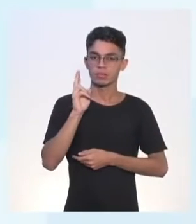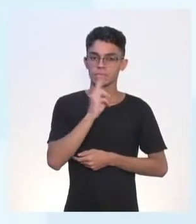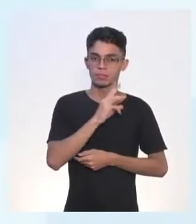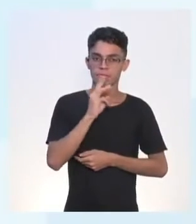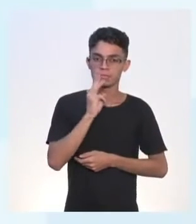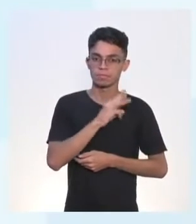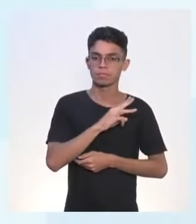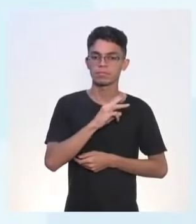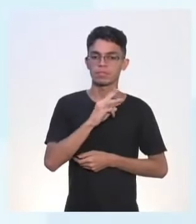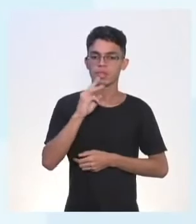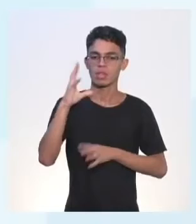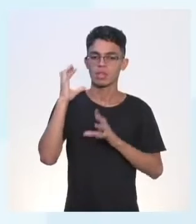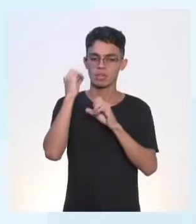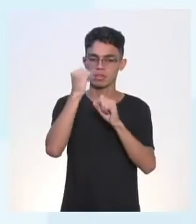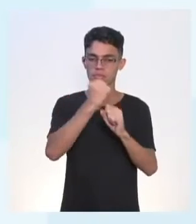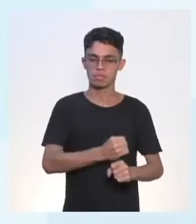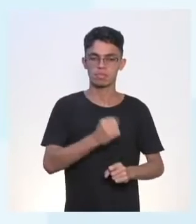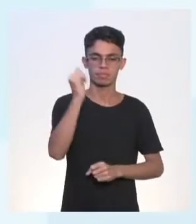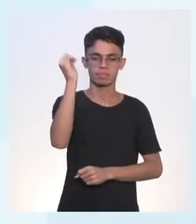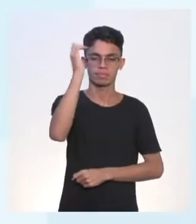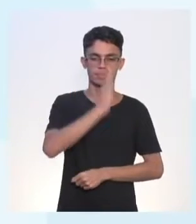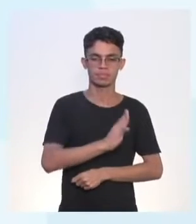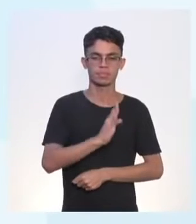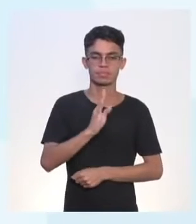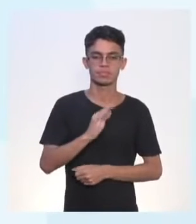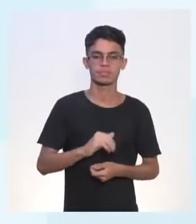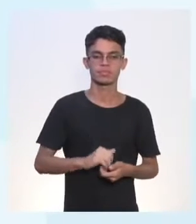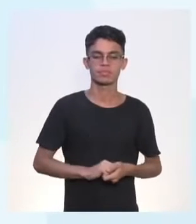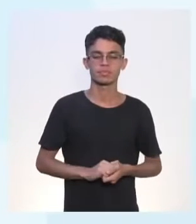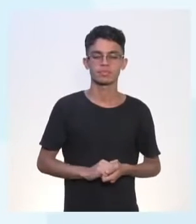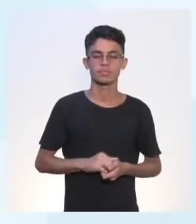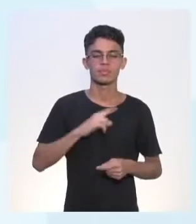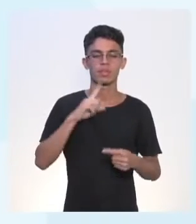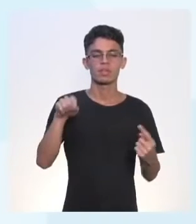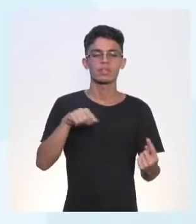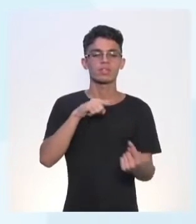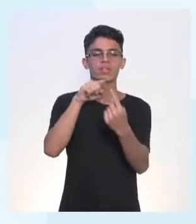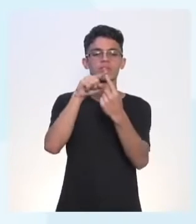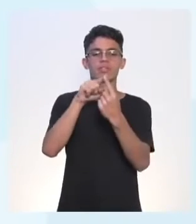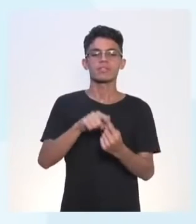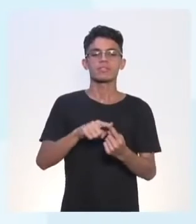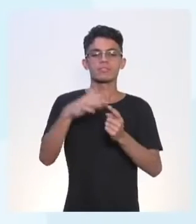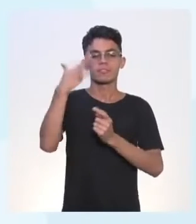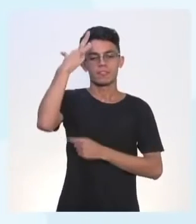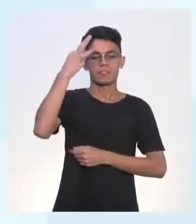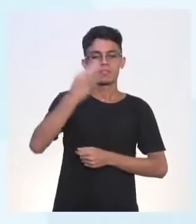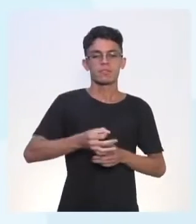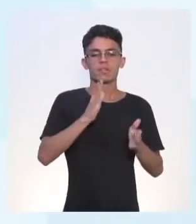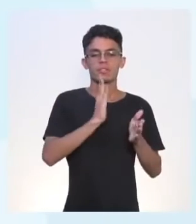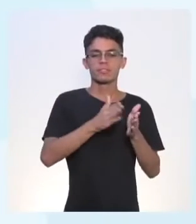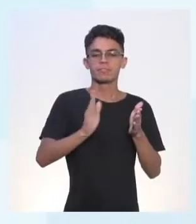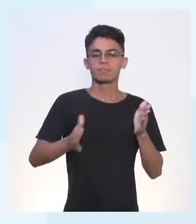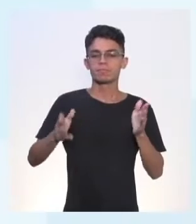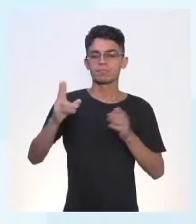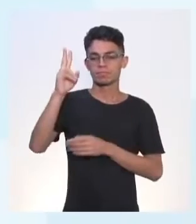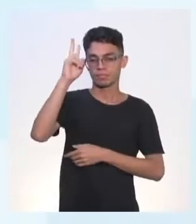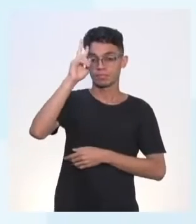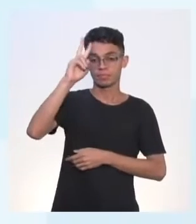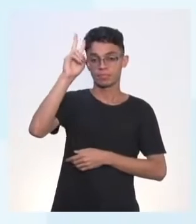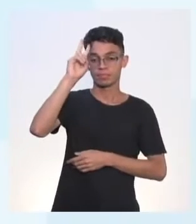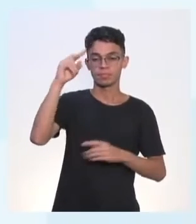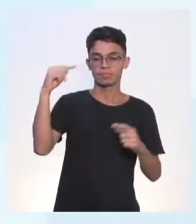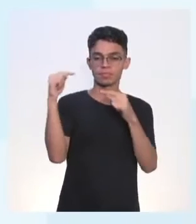da República no Brasil. Os nossos objetivos serão compreender os processos